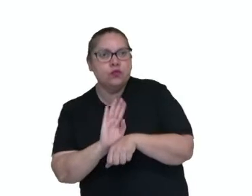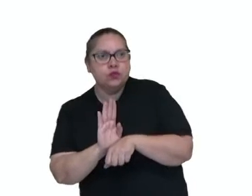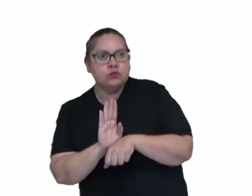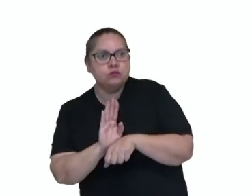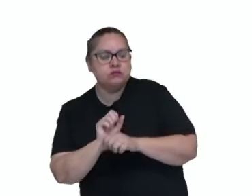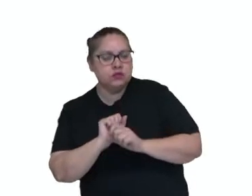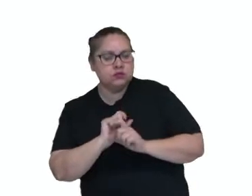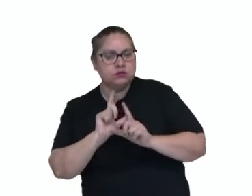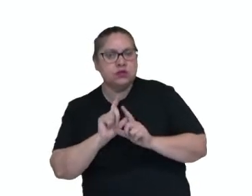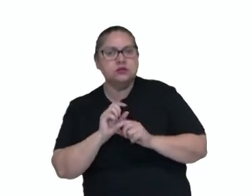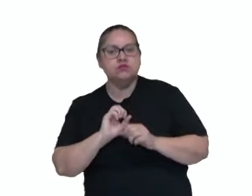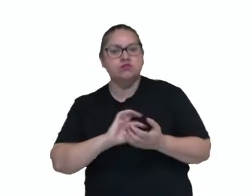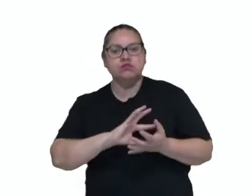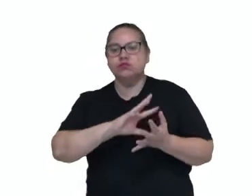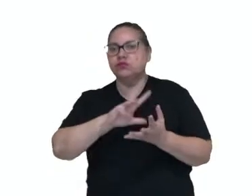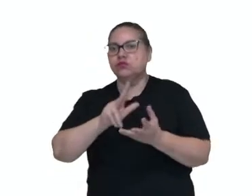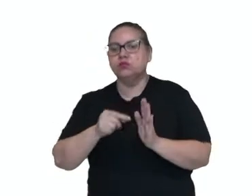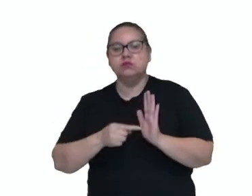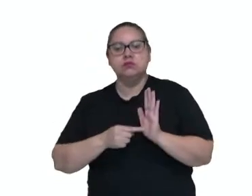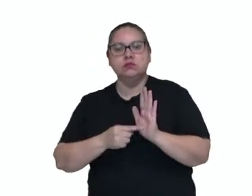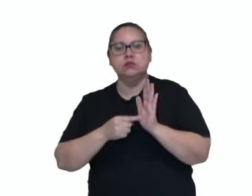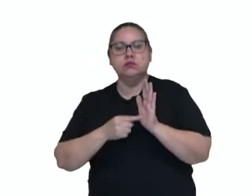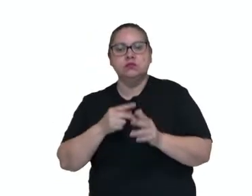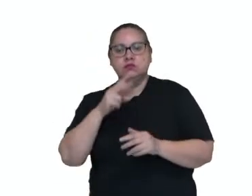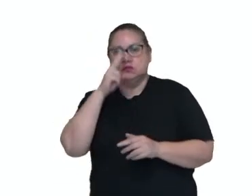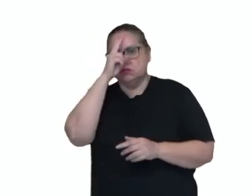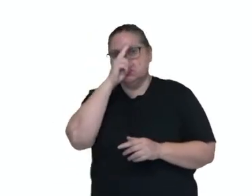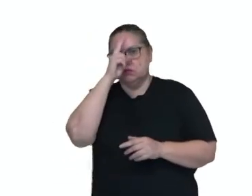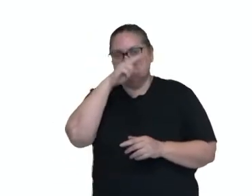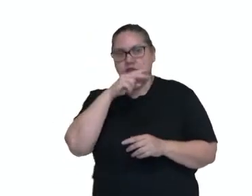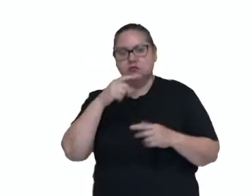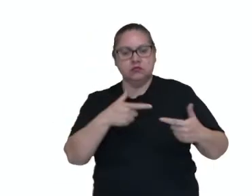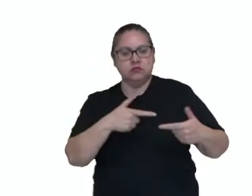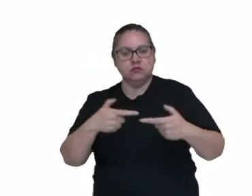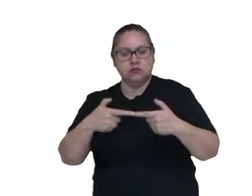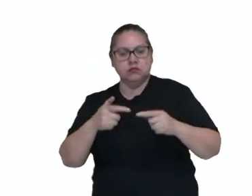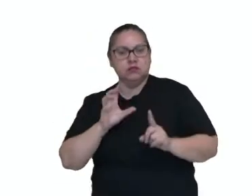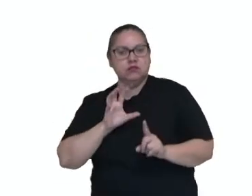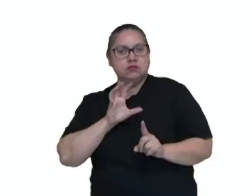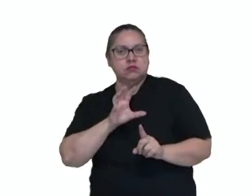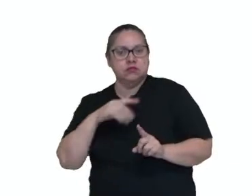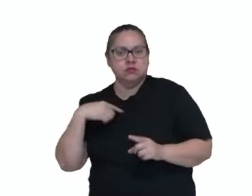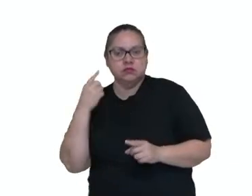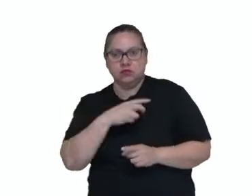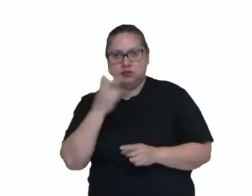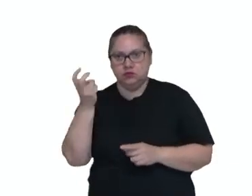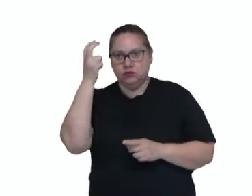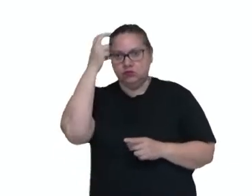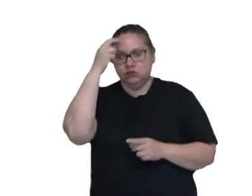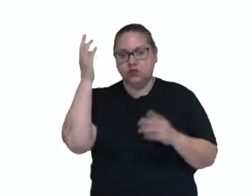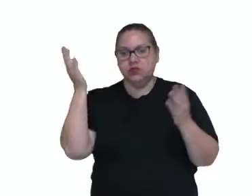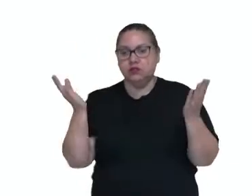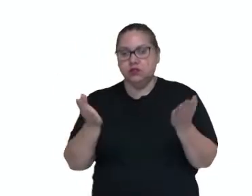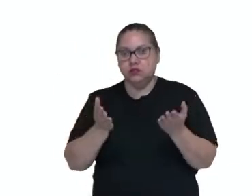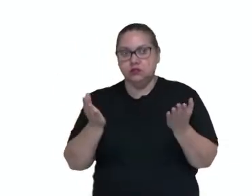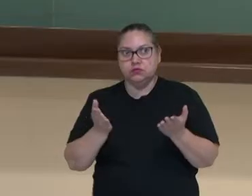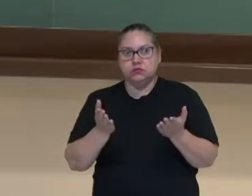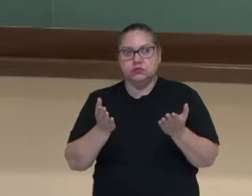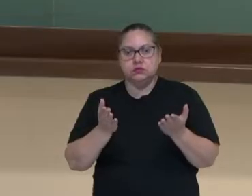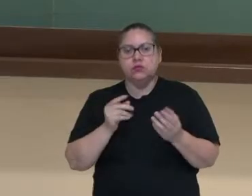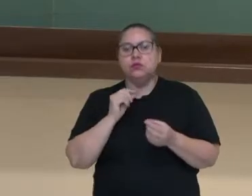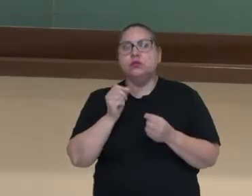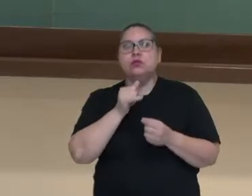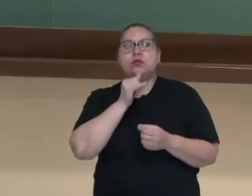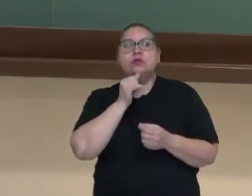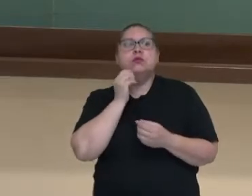clássico mundial e narra uma guerra histórica que influencia a nossa cultura até os dias de hoje. Vamos conhecer um